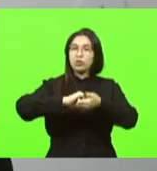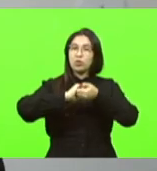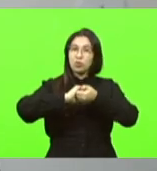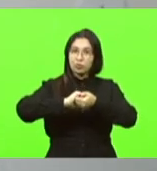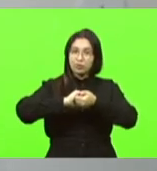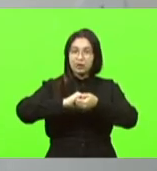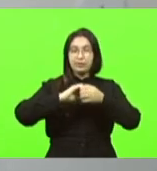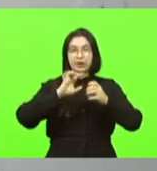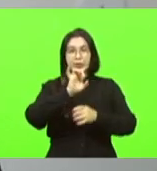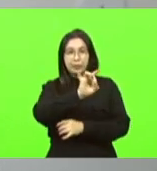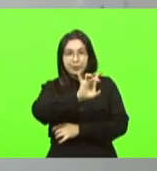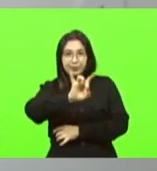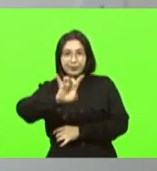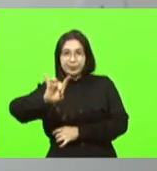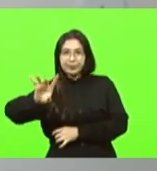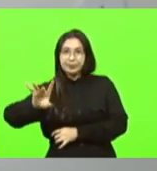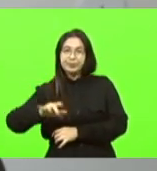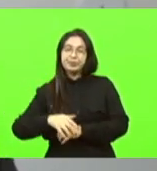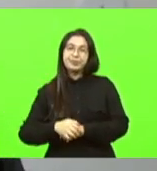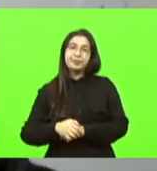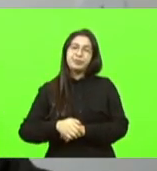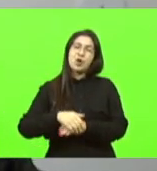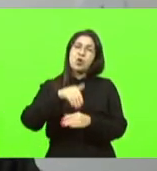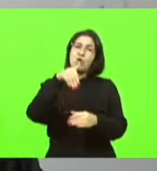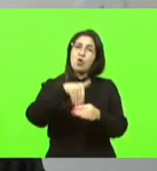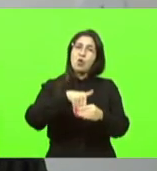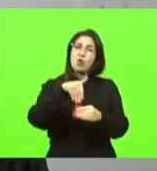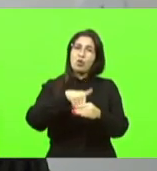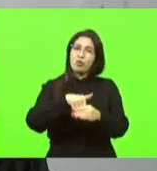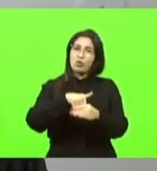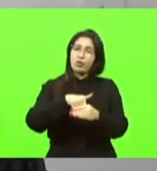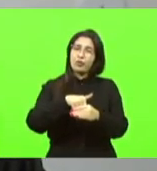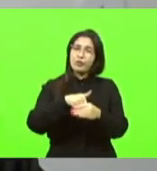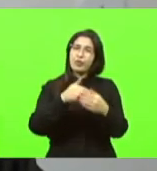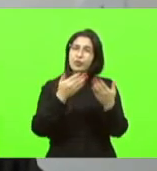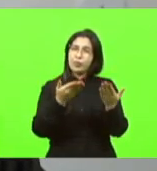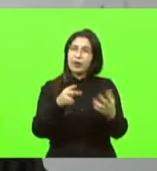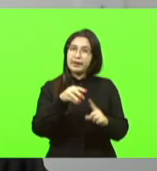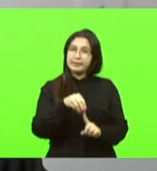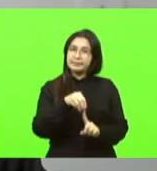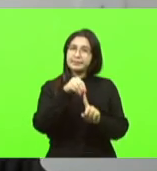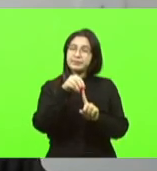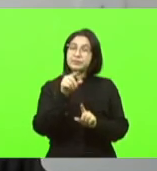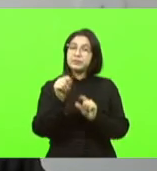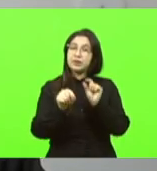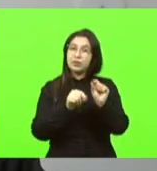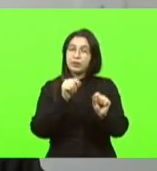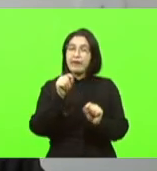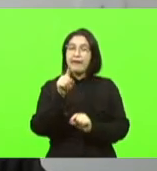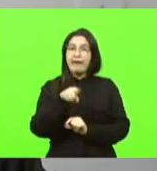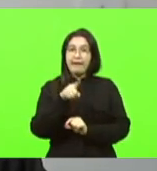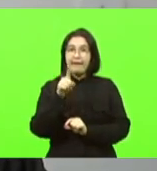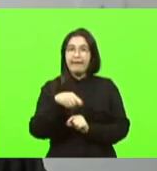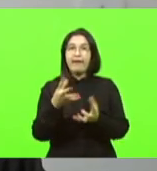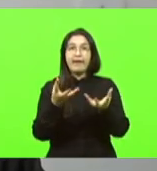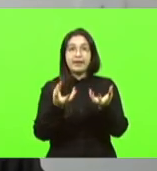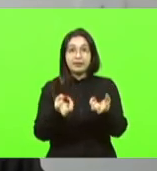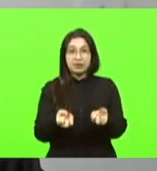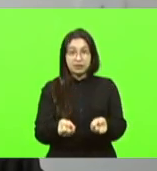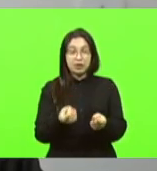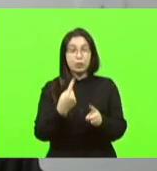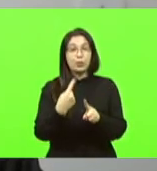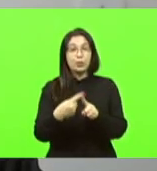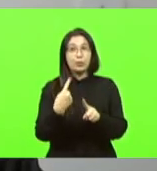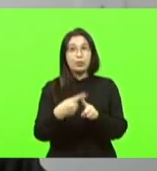seu presidente o meu voto e relação a esta e se destaque é favorável uma